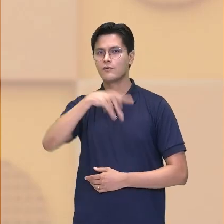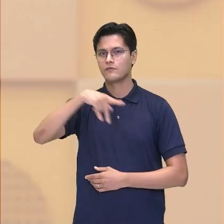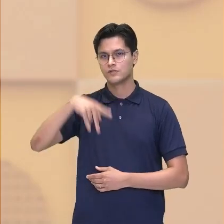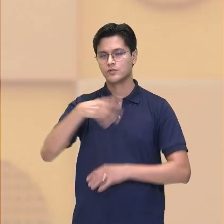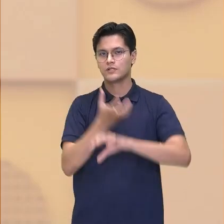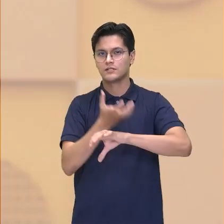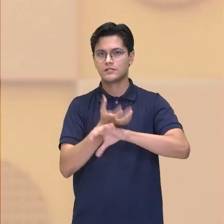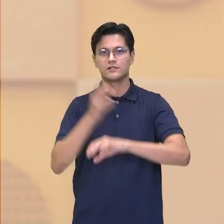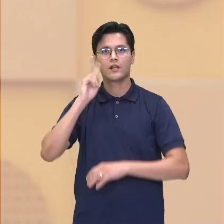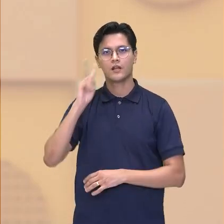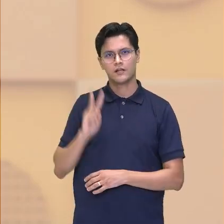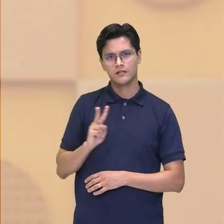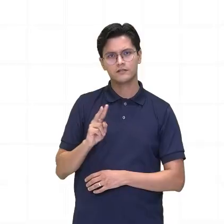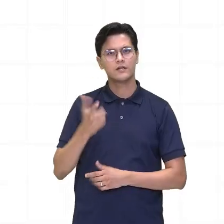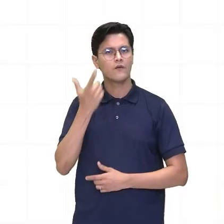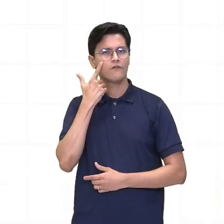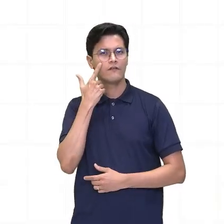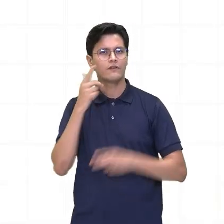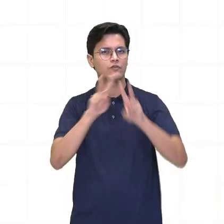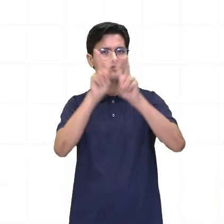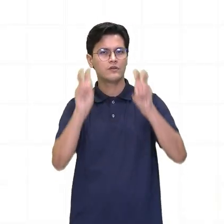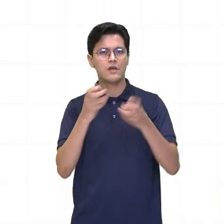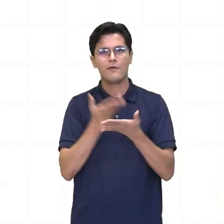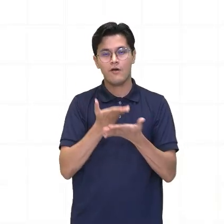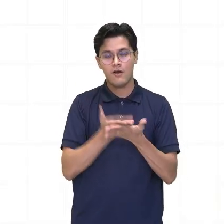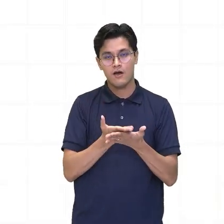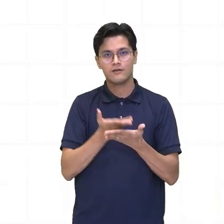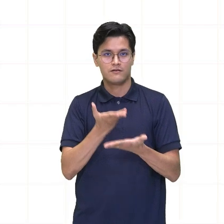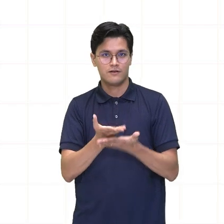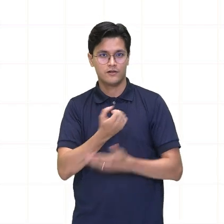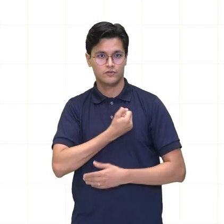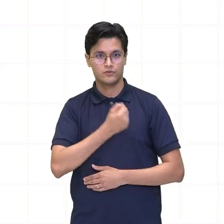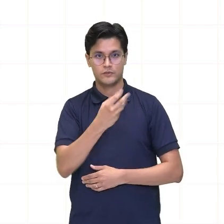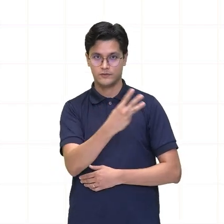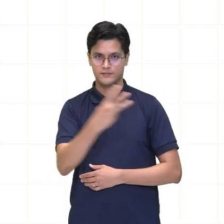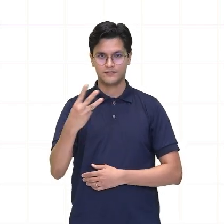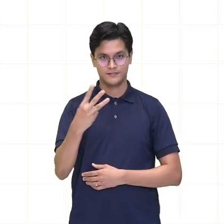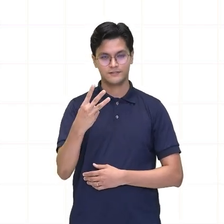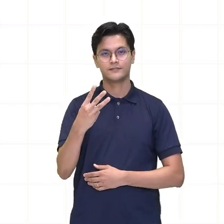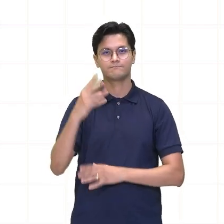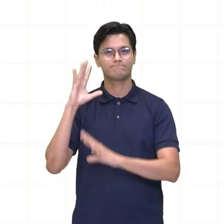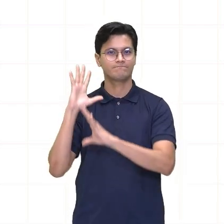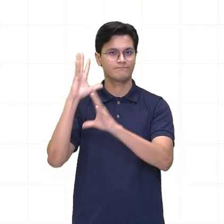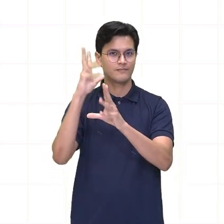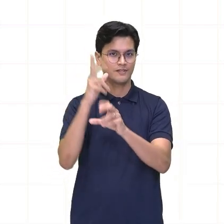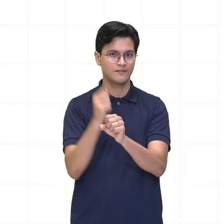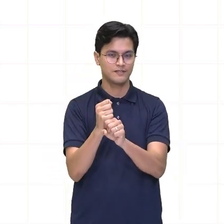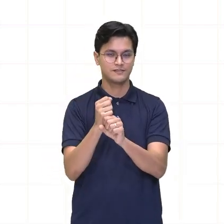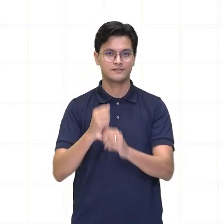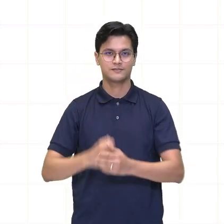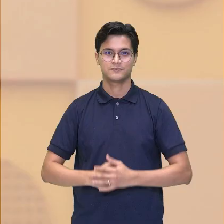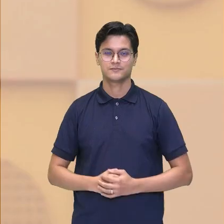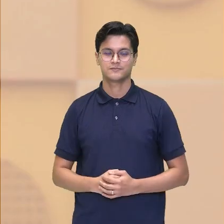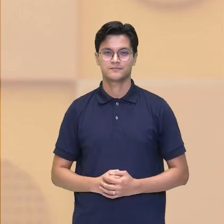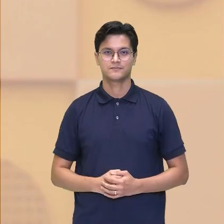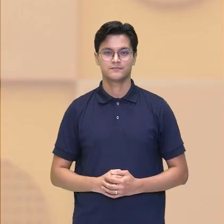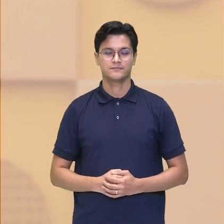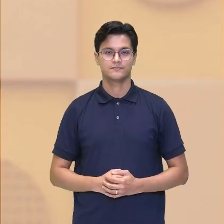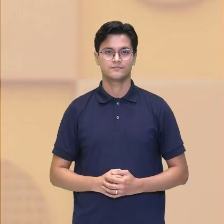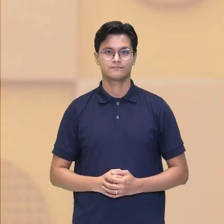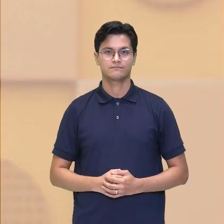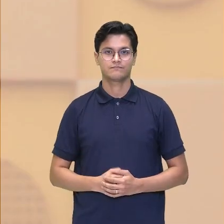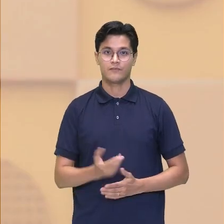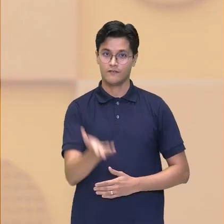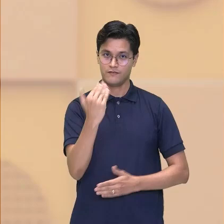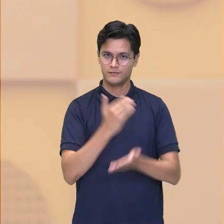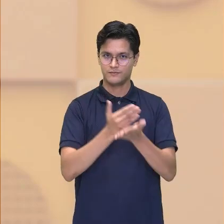comigo ver o tema da nossa aula. Aula de número 33, revisão e avaliação. Vamos